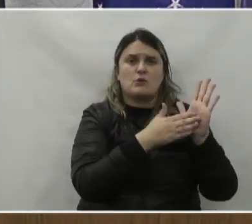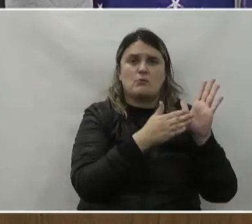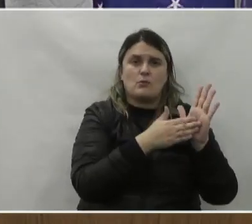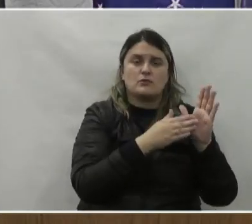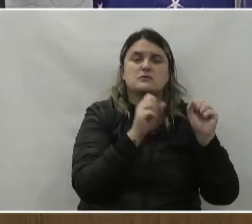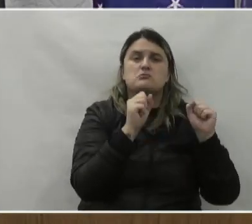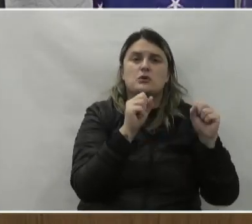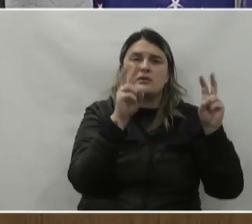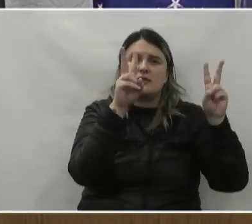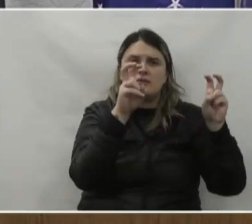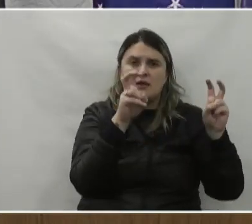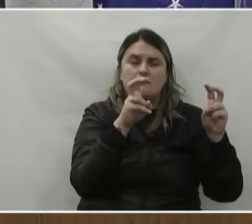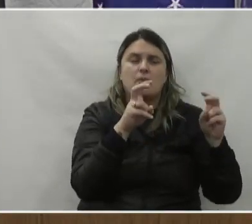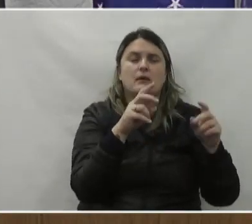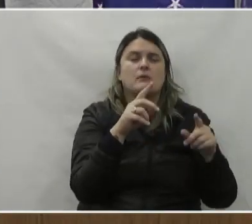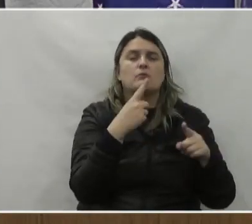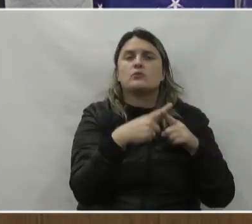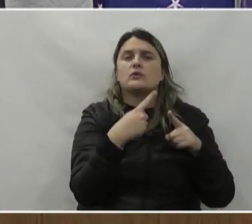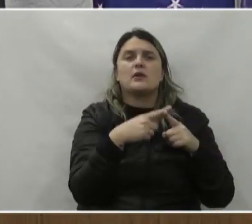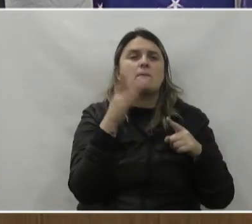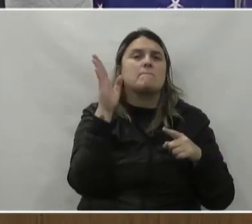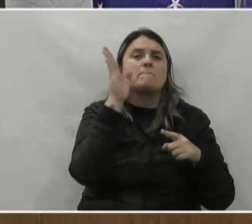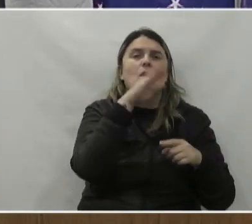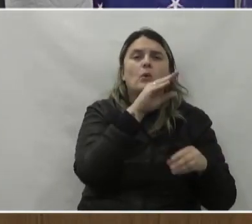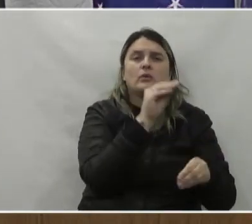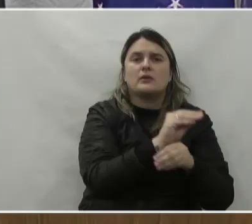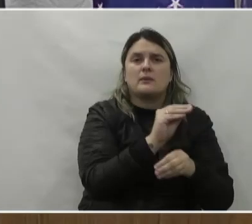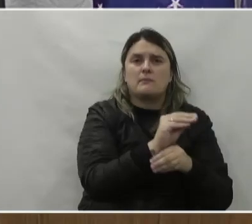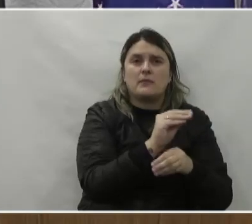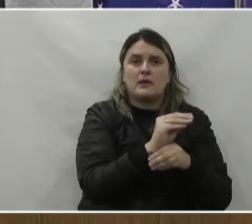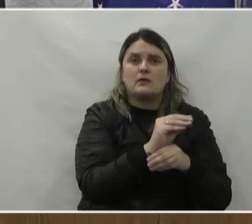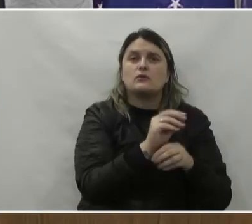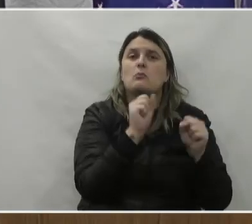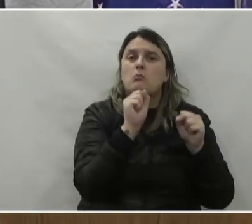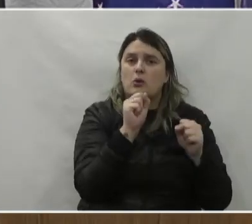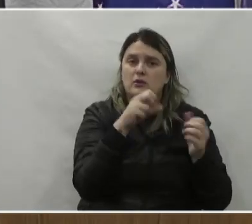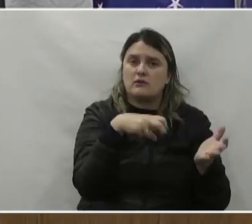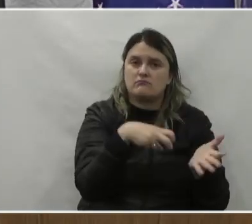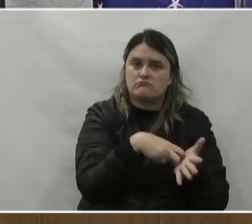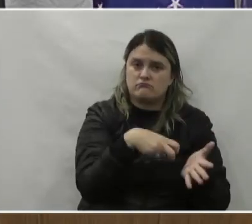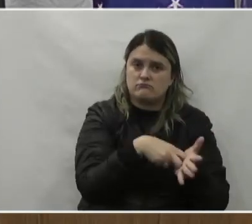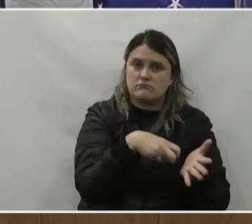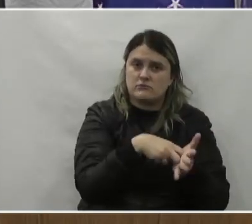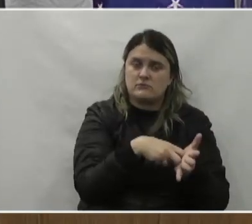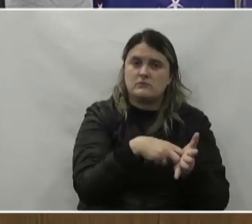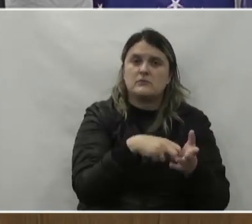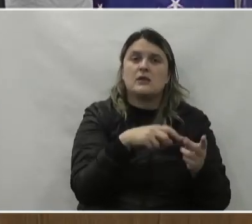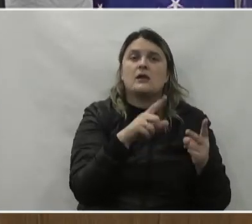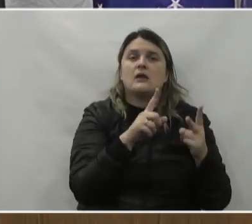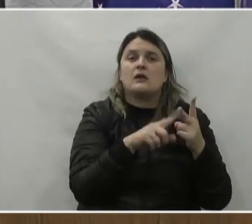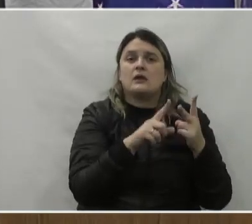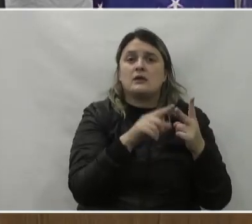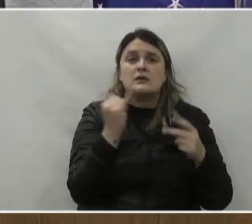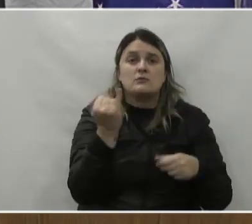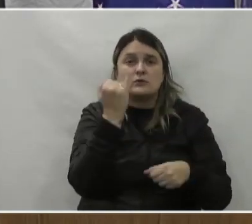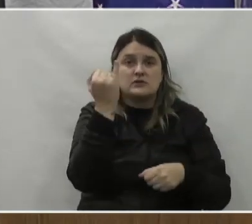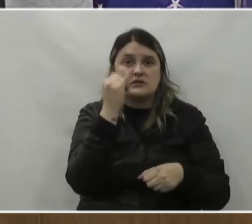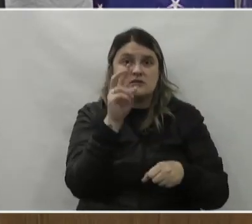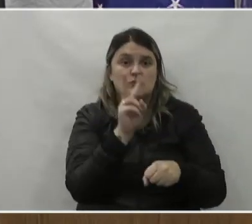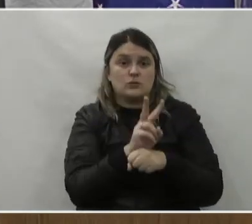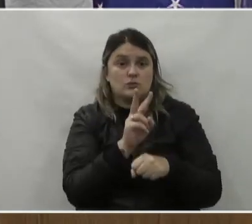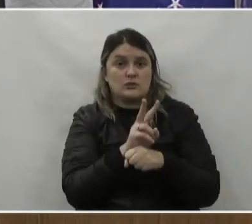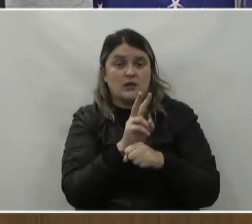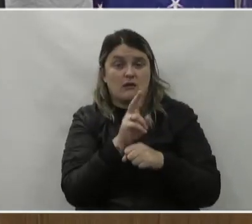como maus tratos e suas penalidades legais, a importância da guarda responsável de animais